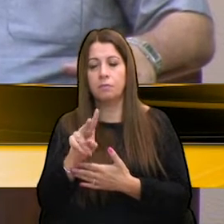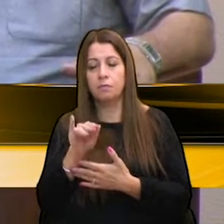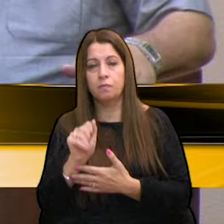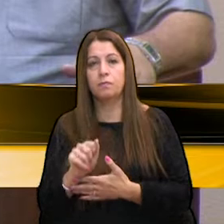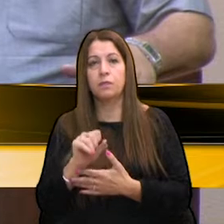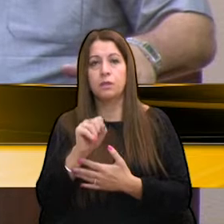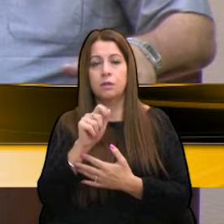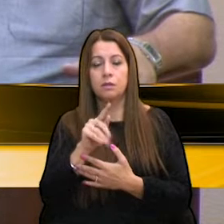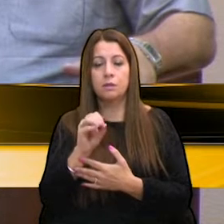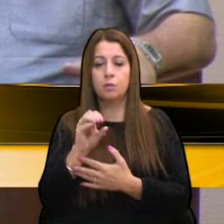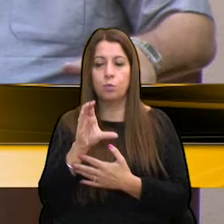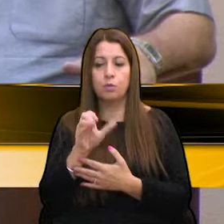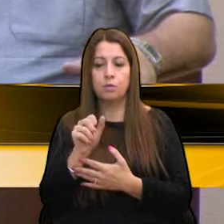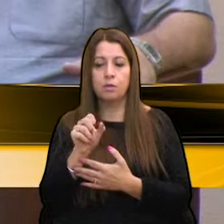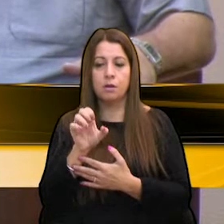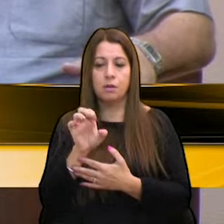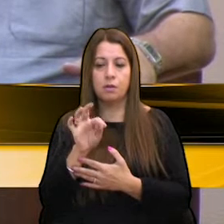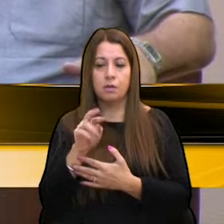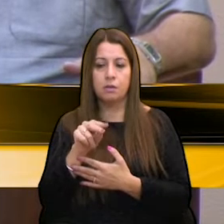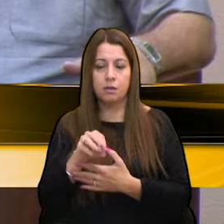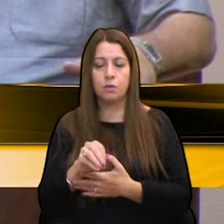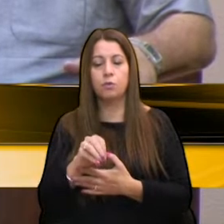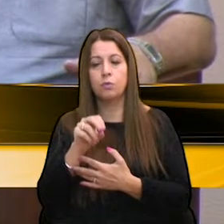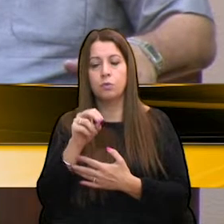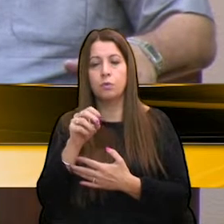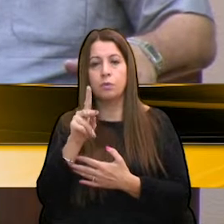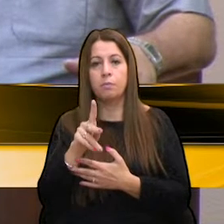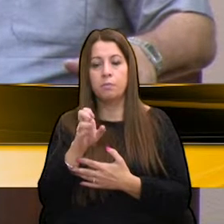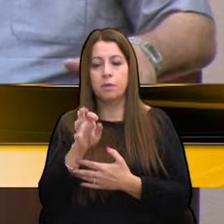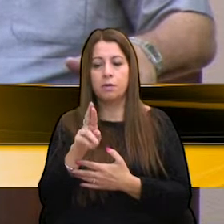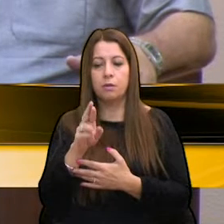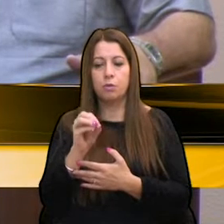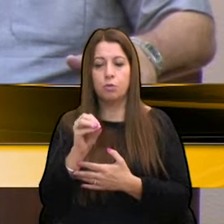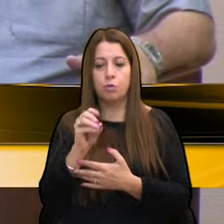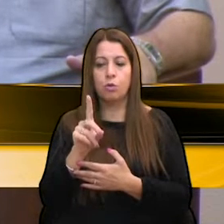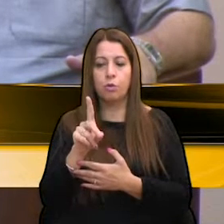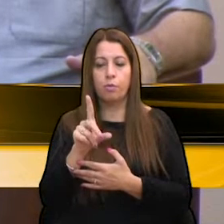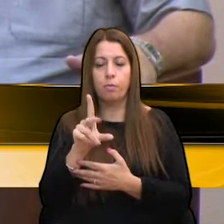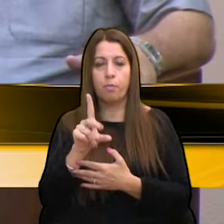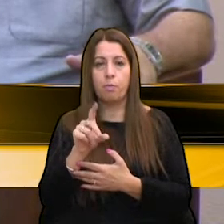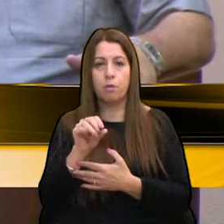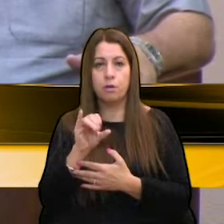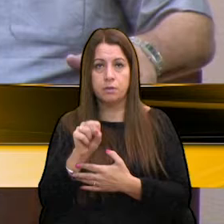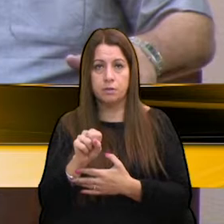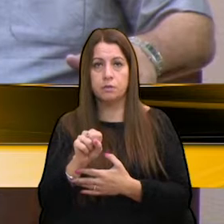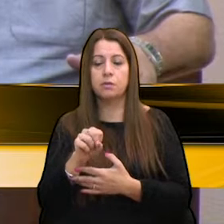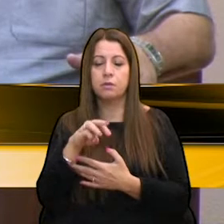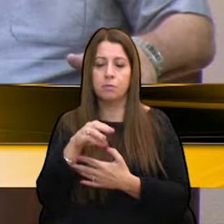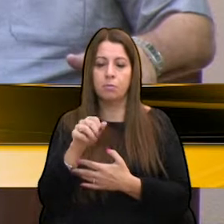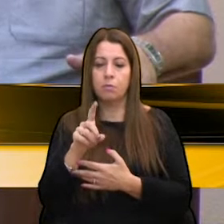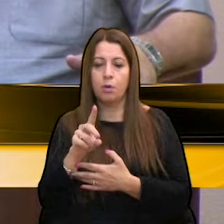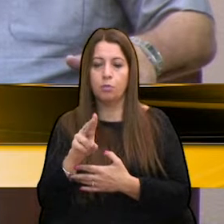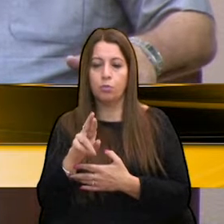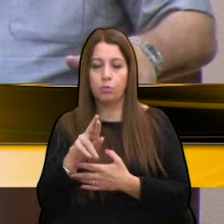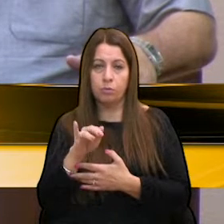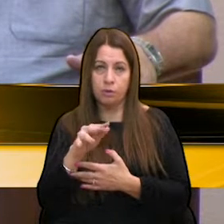Vitor, Santa Lúcia, Petrópolis, Jardim América, Santa Corona, Mariane, Cruzeiro, Madureira.